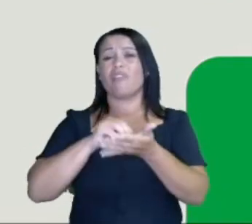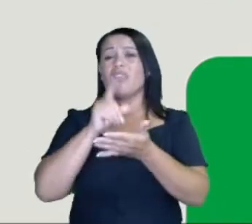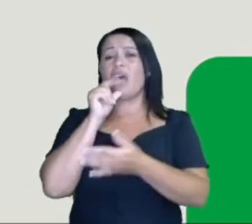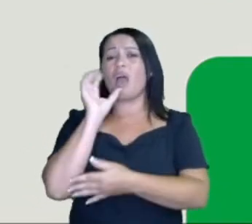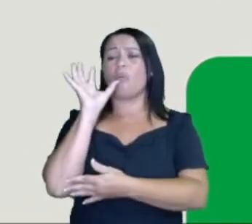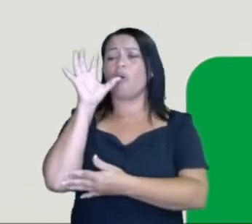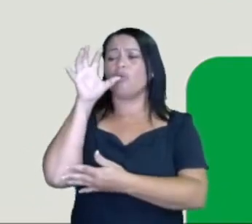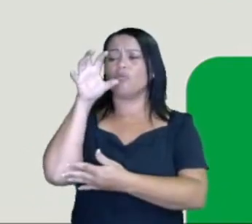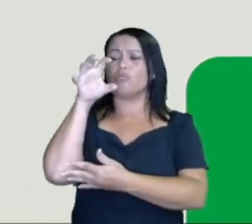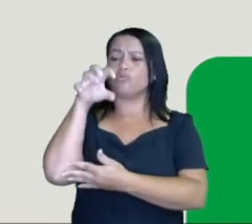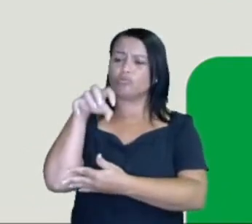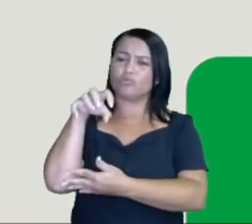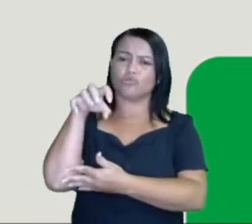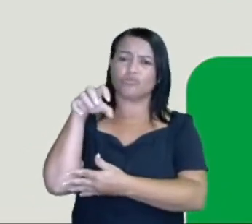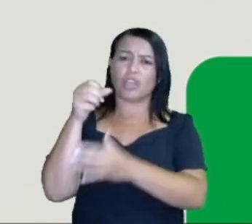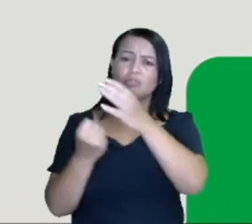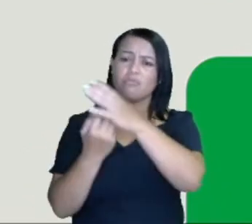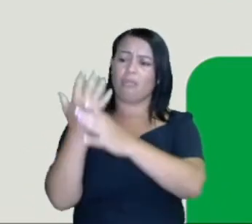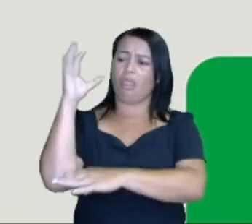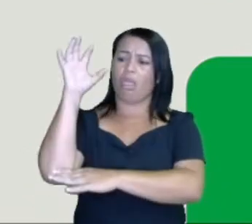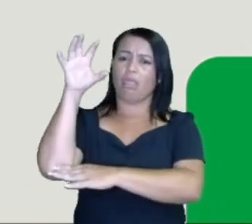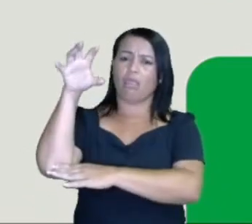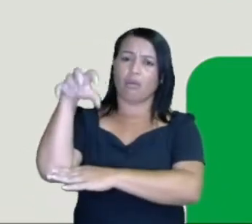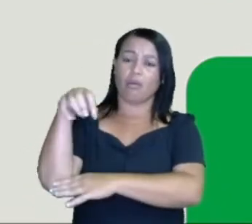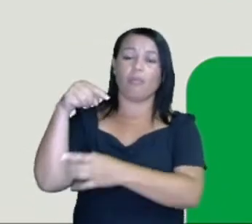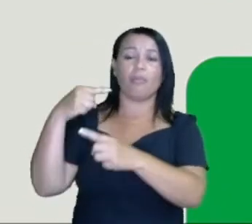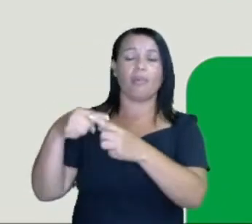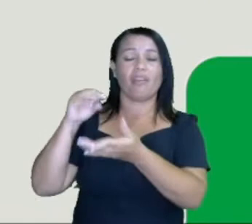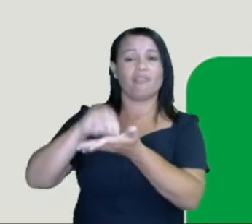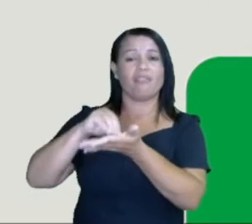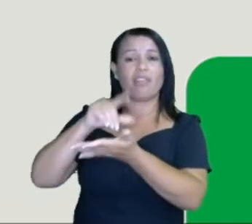mas não caem totalmente, porque a parede celular